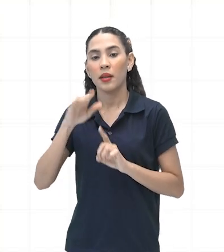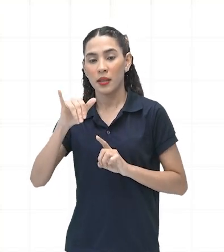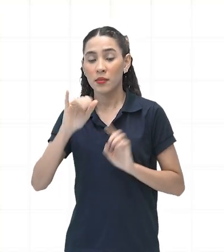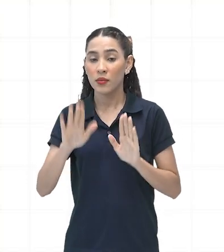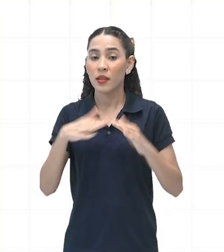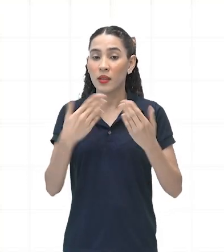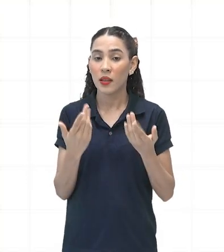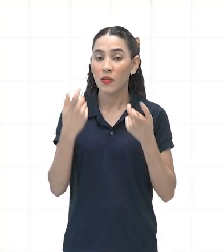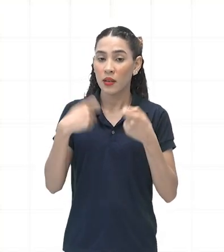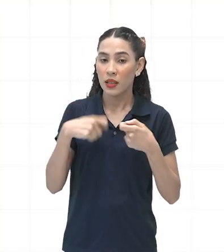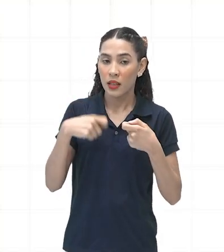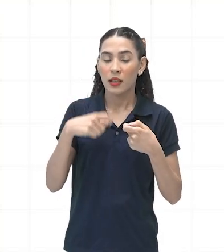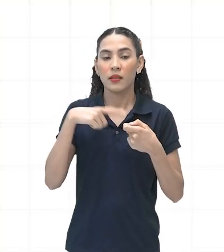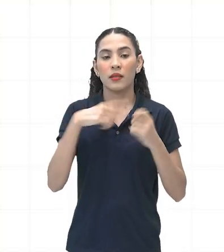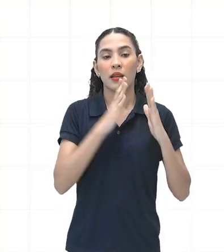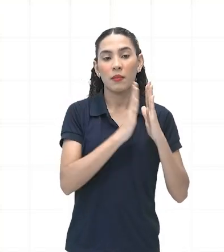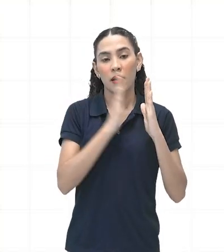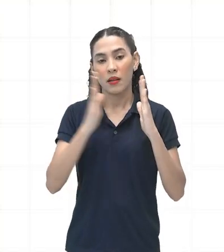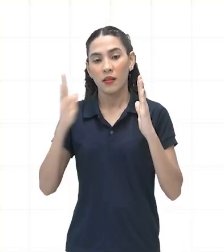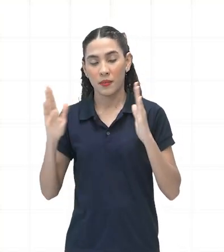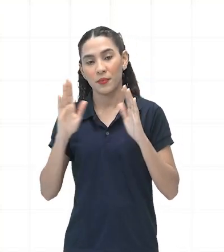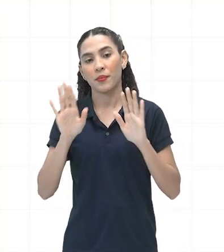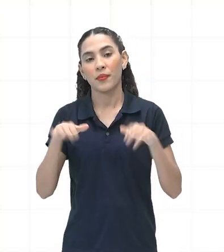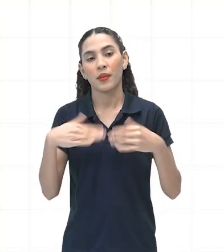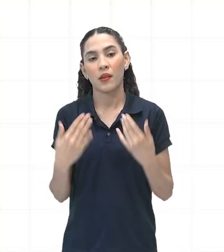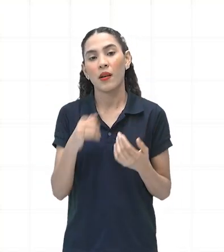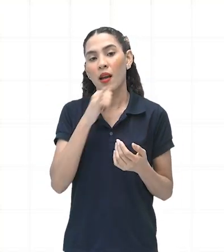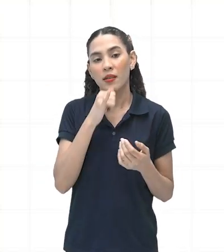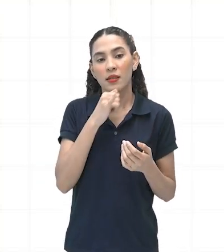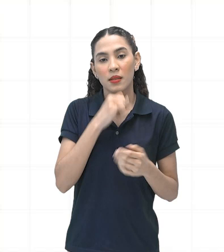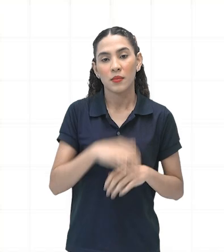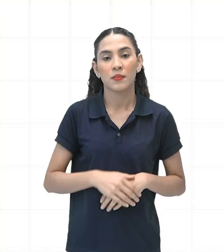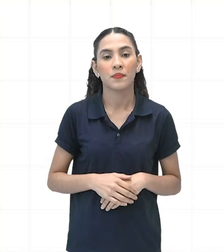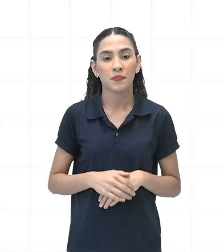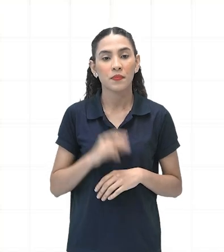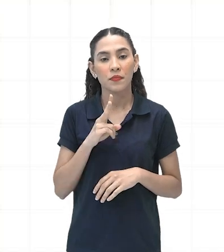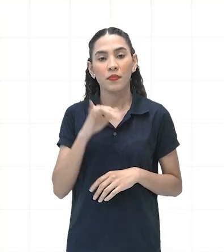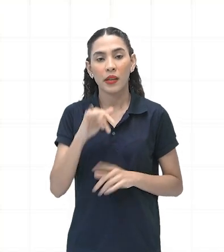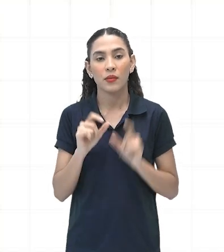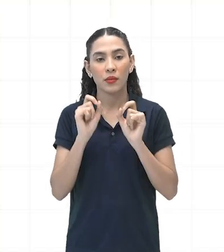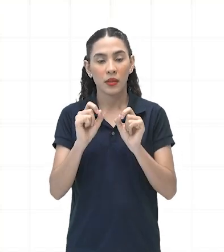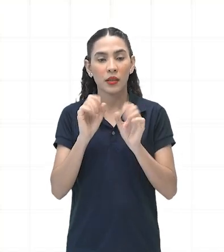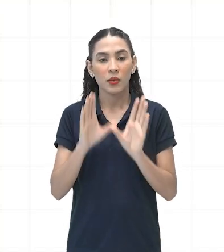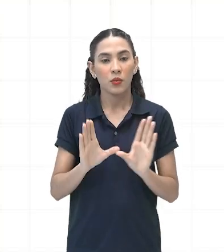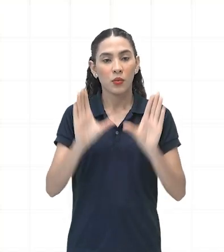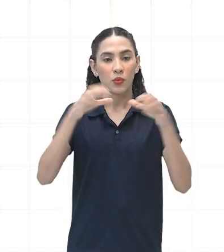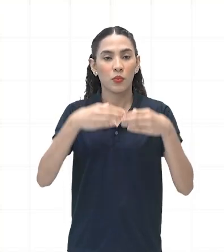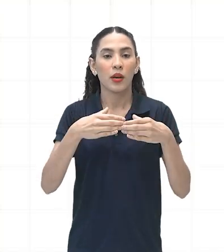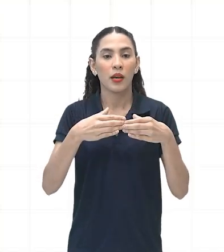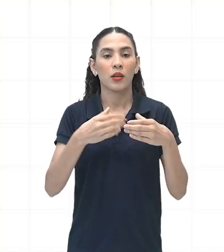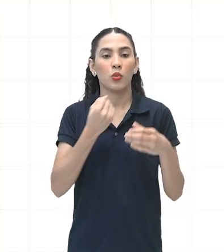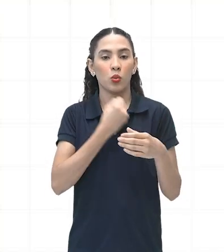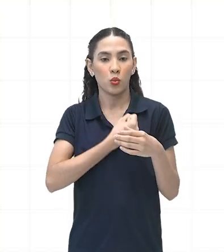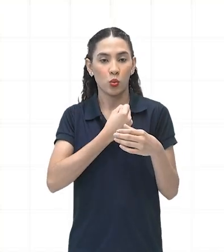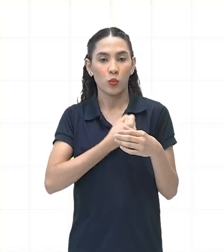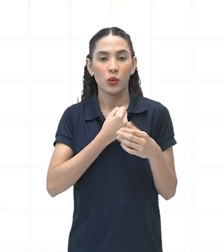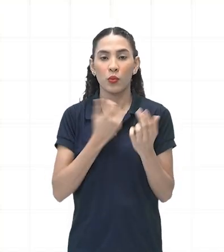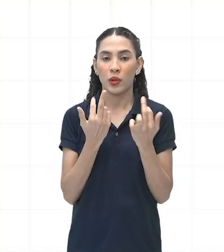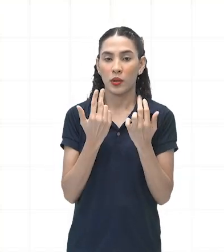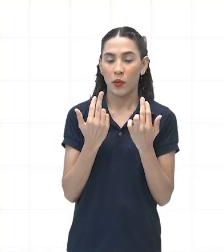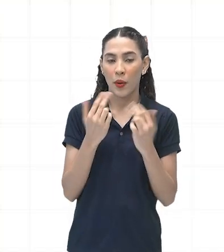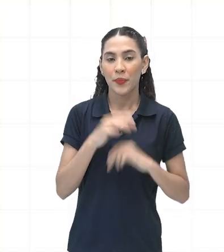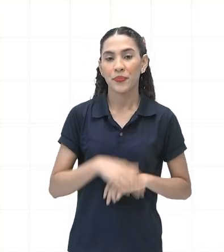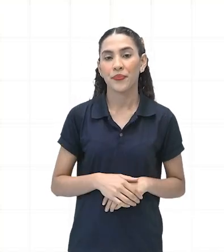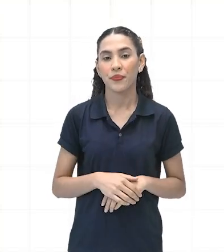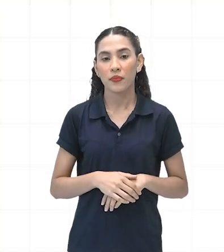Para isso, a gente tem um passo a passo. Então, primeiro, nós vamos agrupar os termos que possuem o mesmo fator